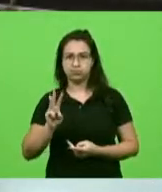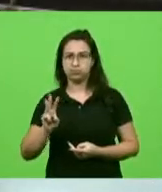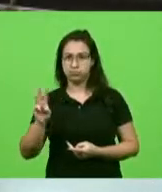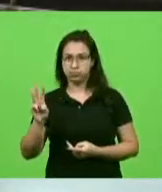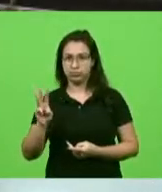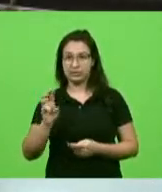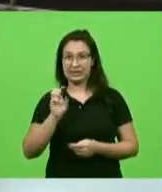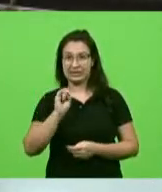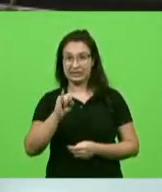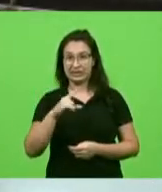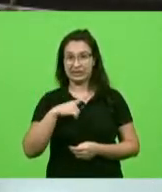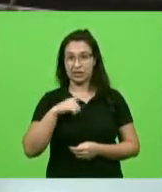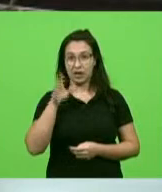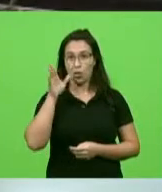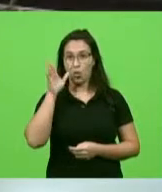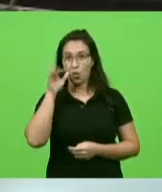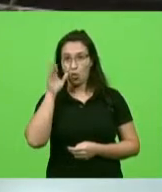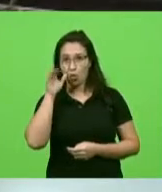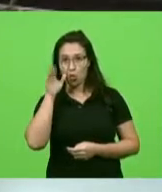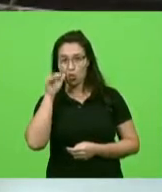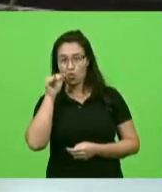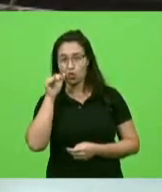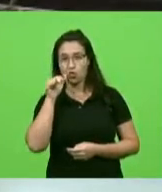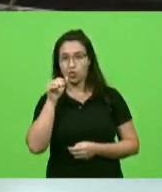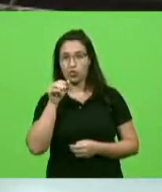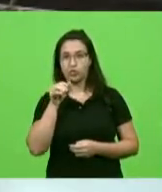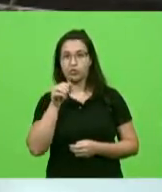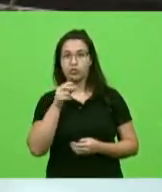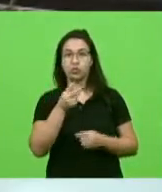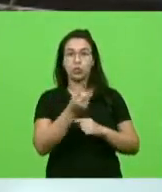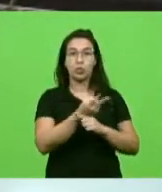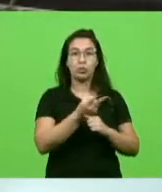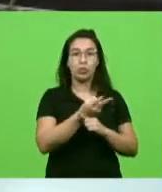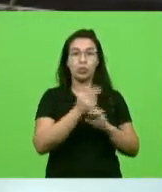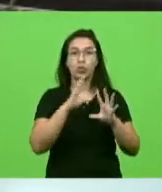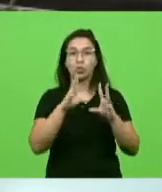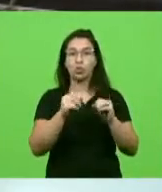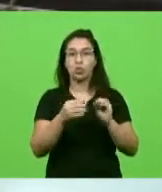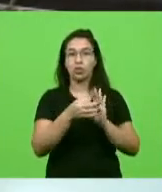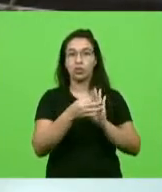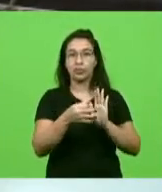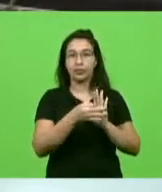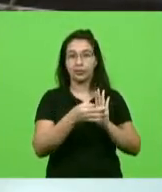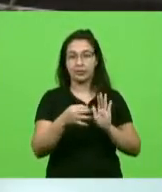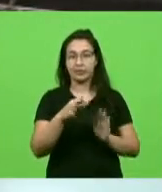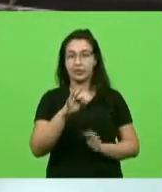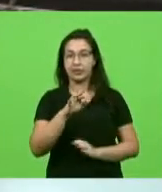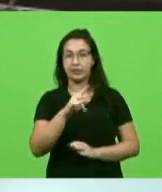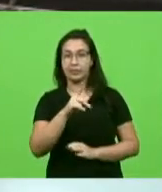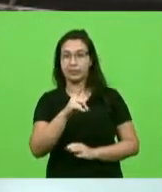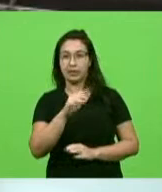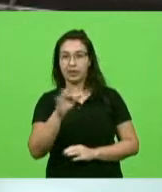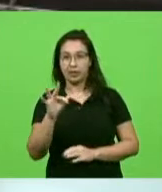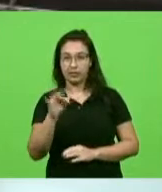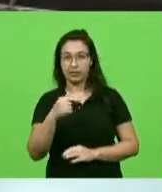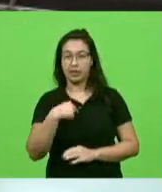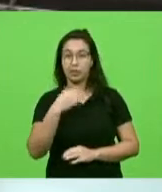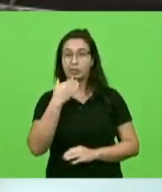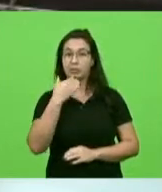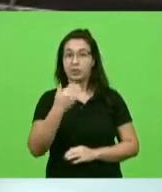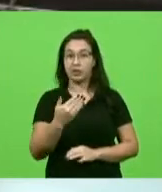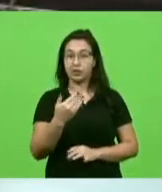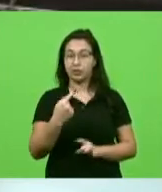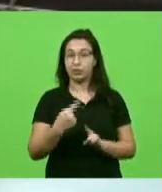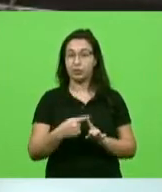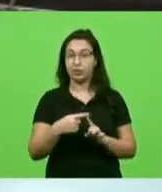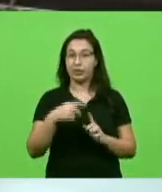busca todo o teor do parecer da Polícia Federal. Fiz esse pedido, haja visto ter